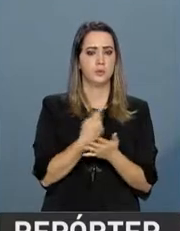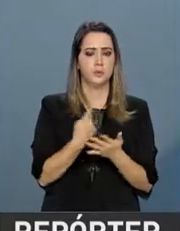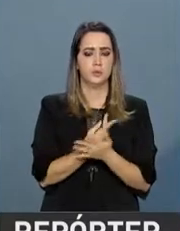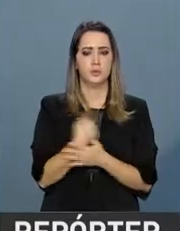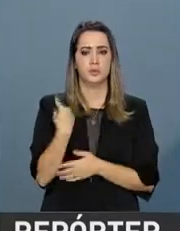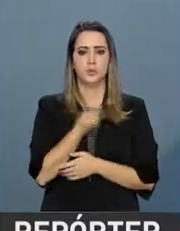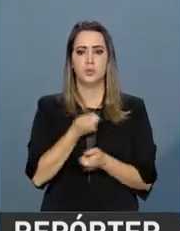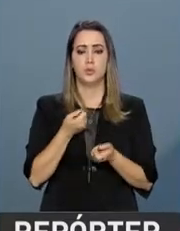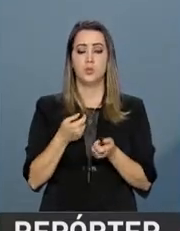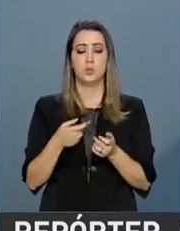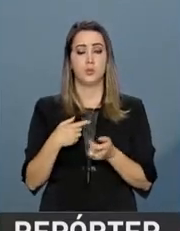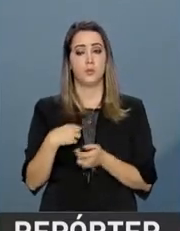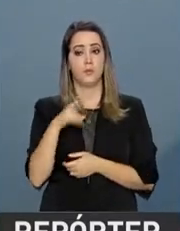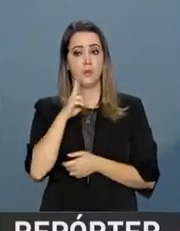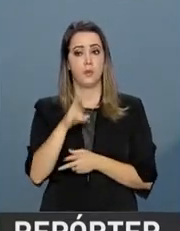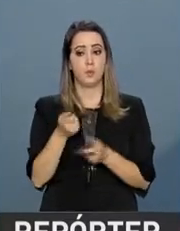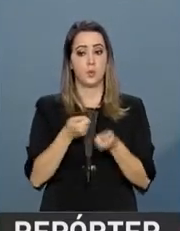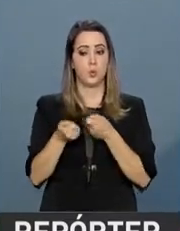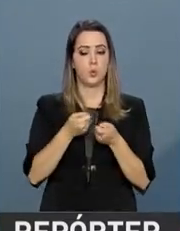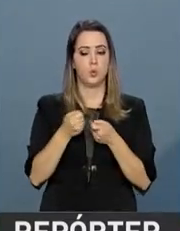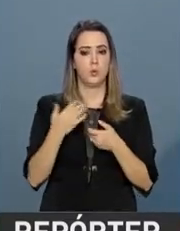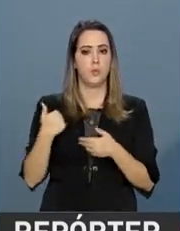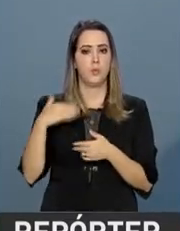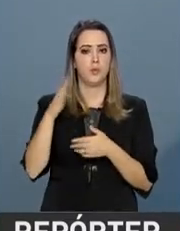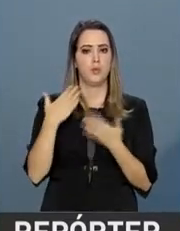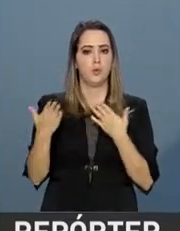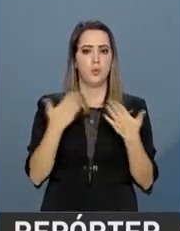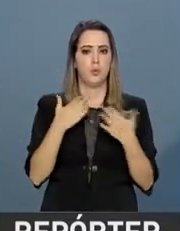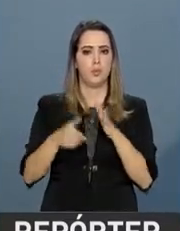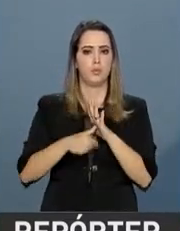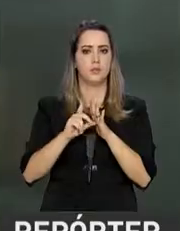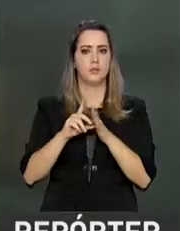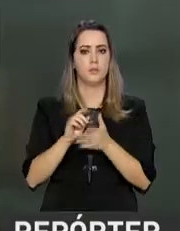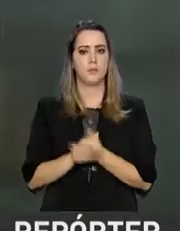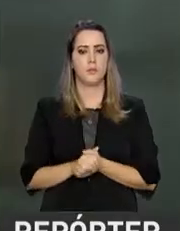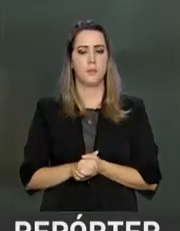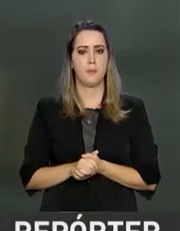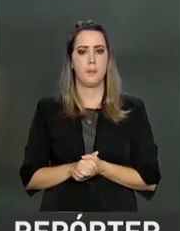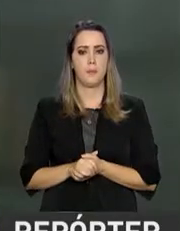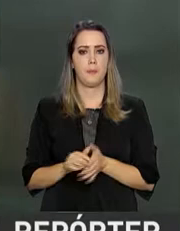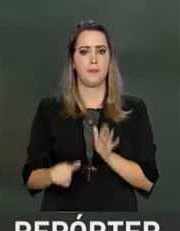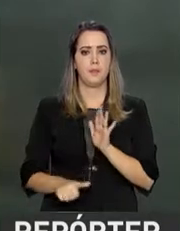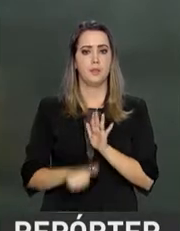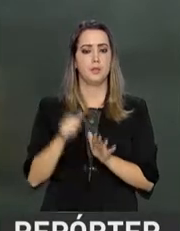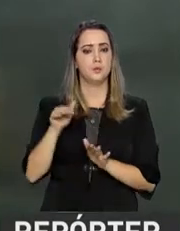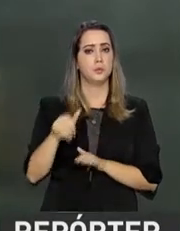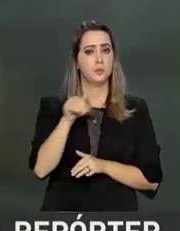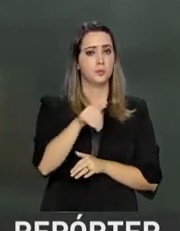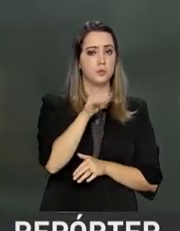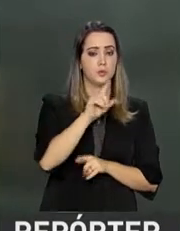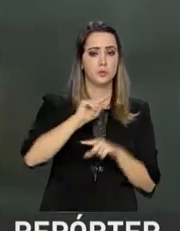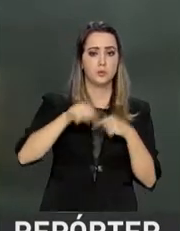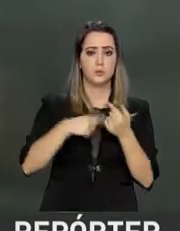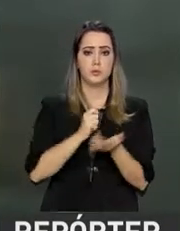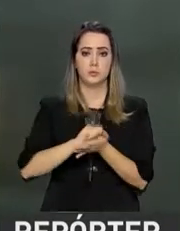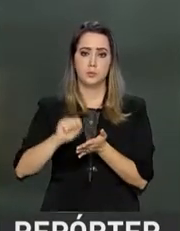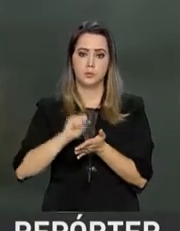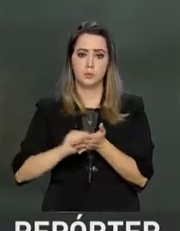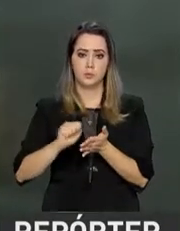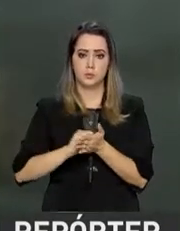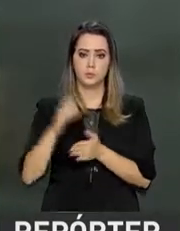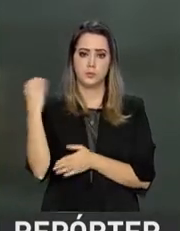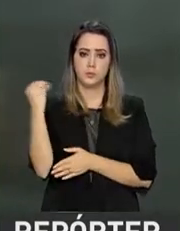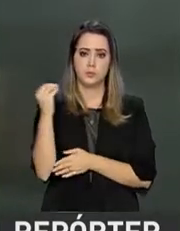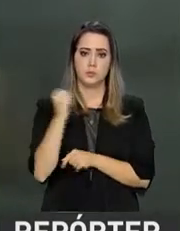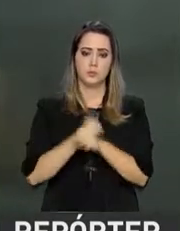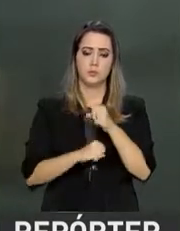bem mais rígido do ponto de vista ambiental do que a situação anterior. Esse é o primeiro chamamento depois da assinatura, em outubro